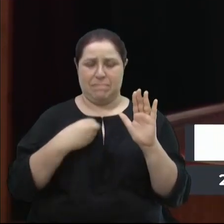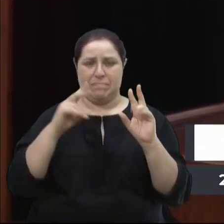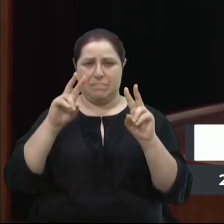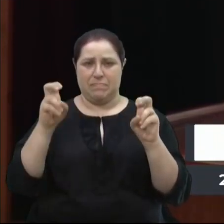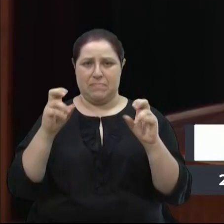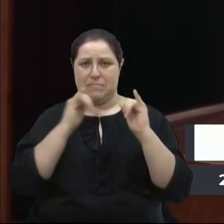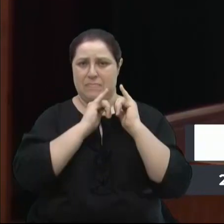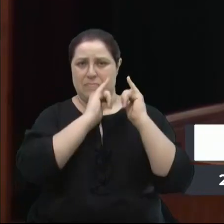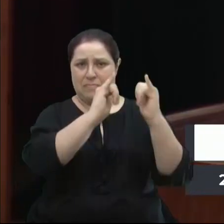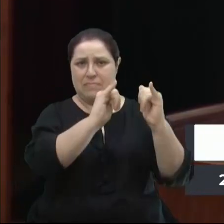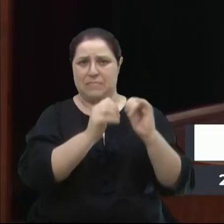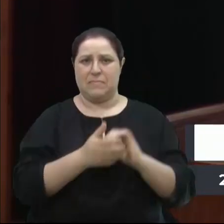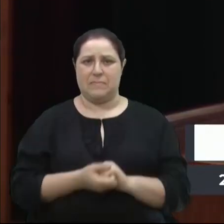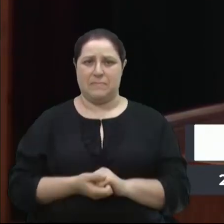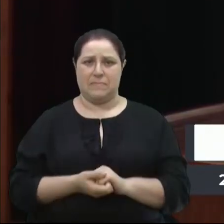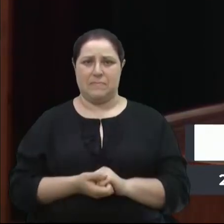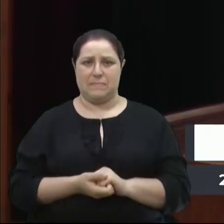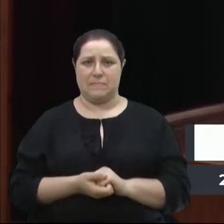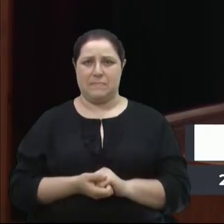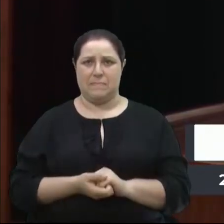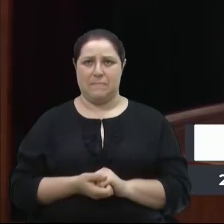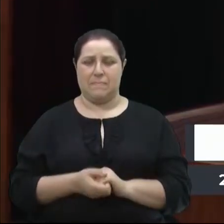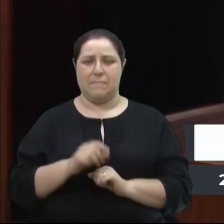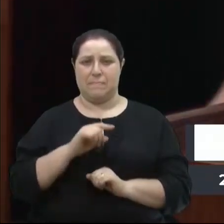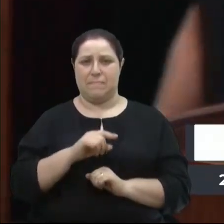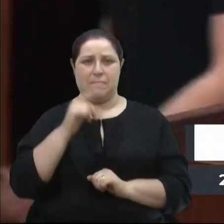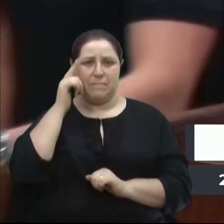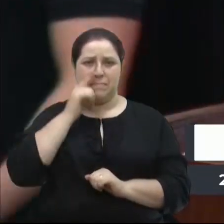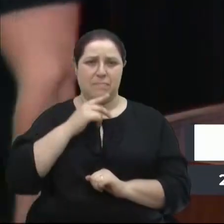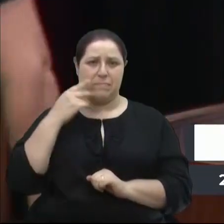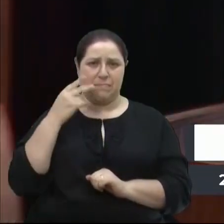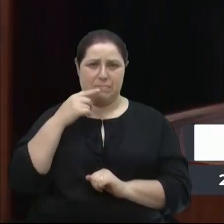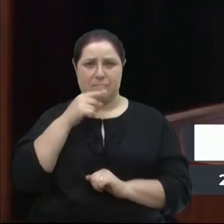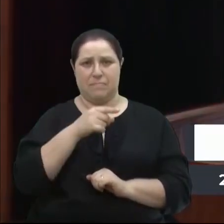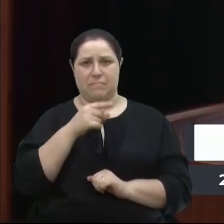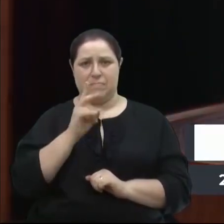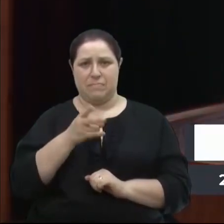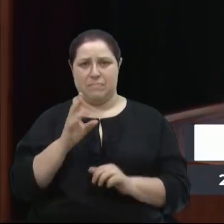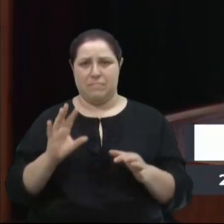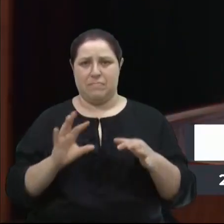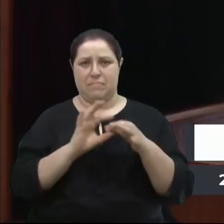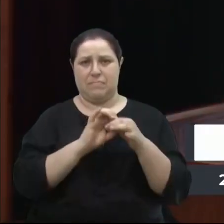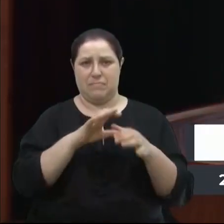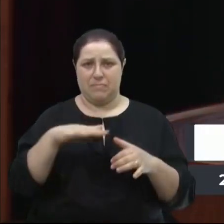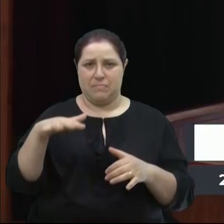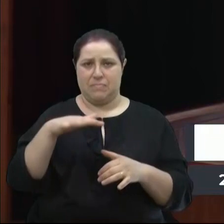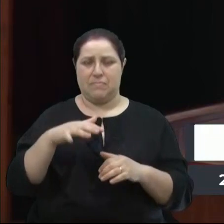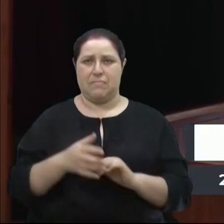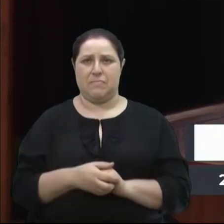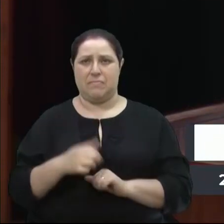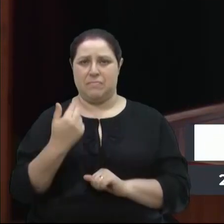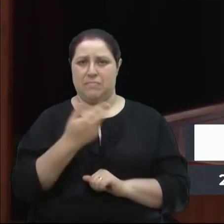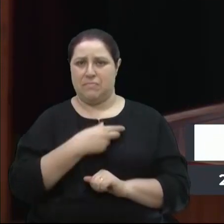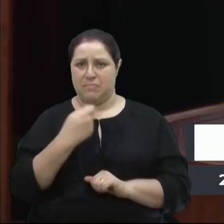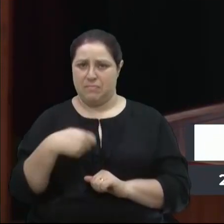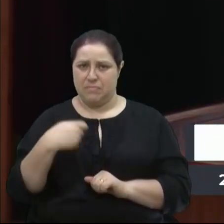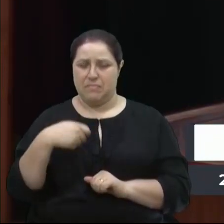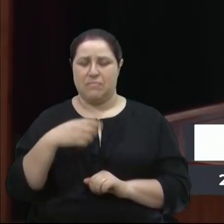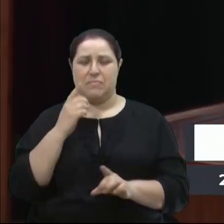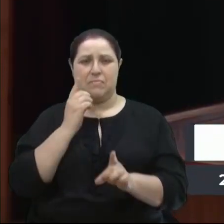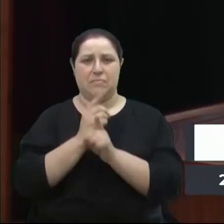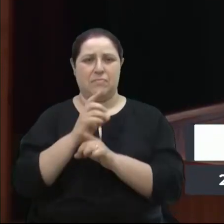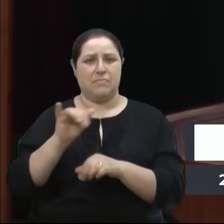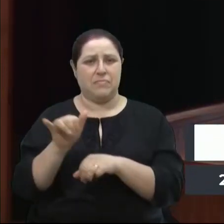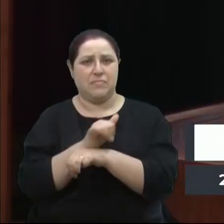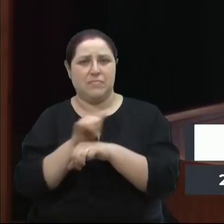público. E isso, vereador Lucas, o senhor que é bastante ligado nessa área, a gente vai ter que encontrar uma